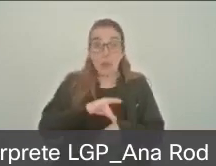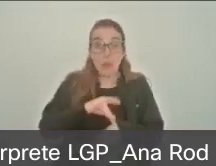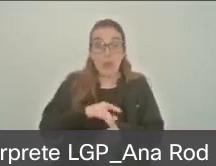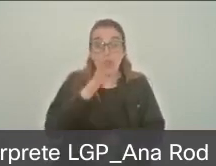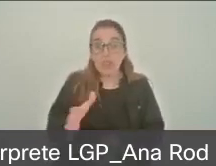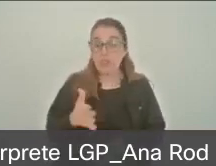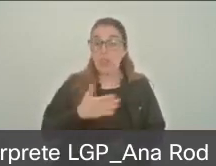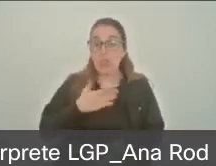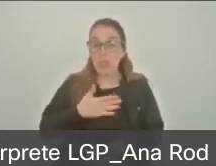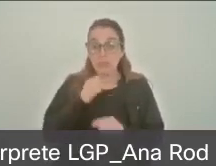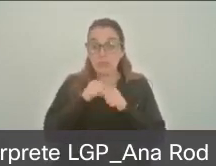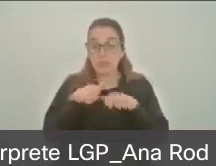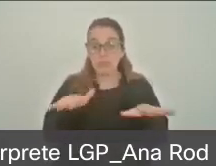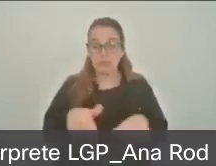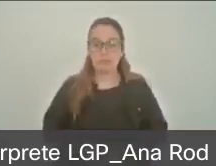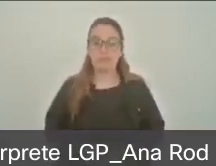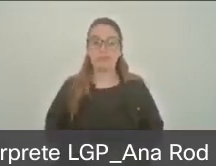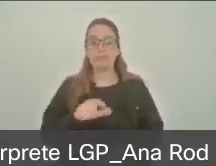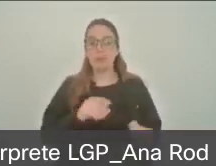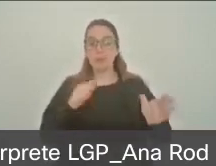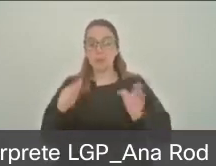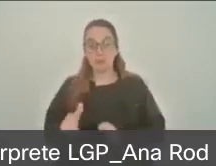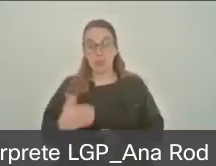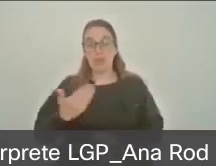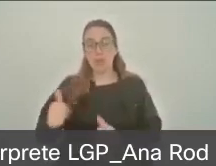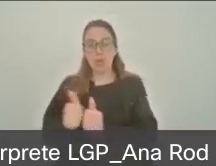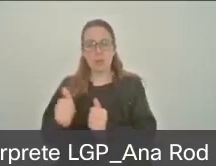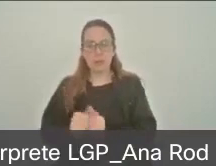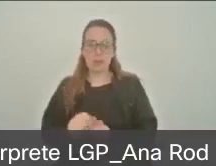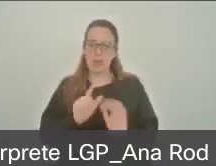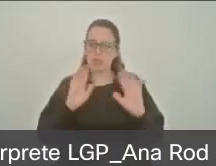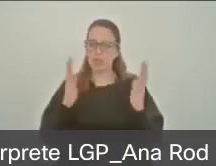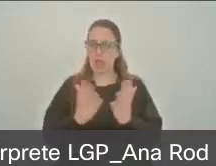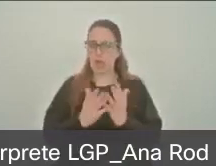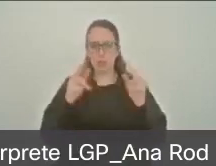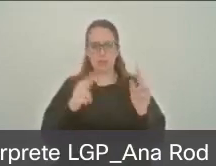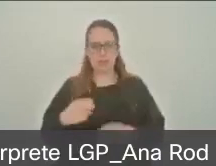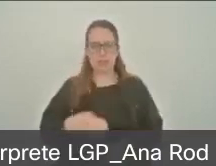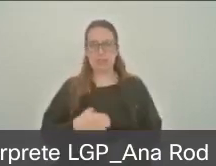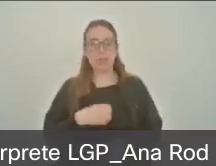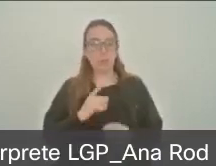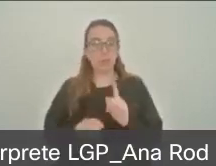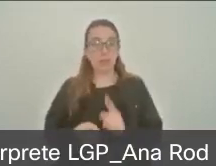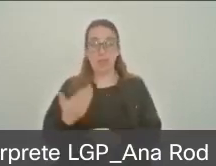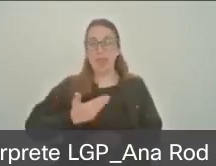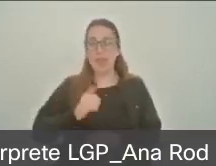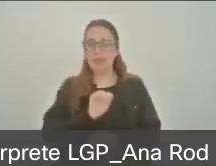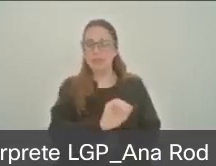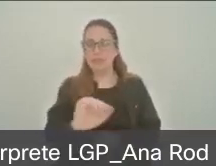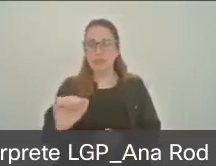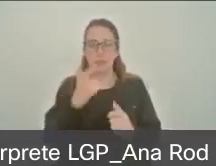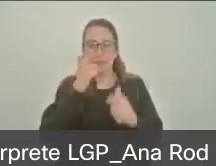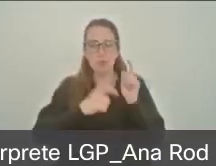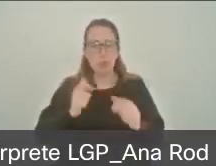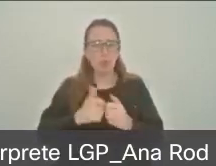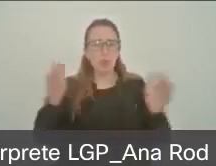paciente. Por outro lado, o direito ao acompanhamento é um direito geral e universal. Isto significa que é um direito que assiste a